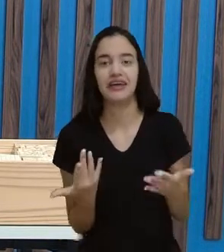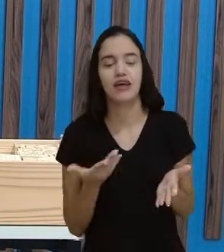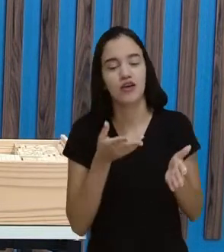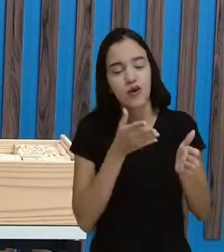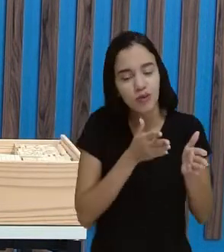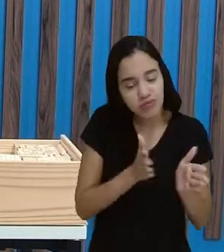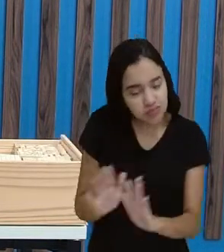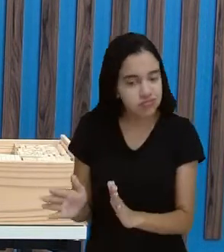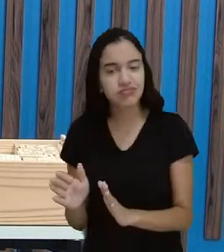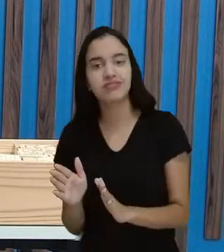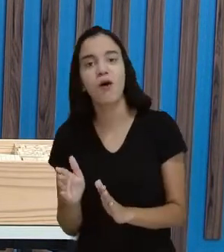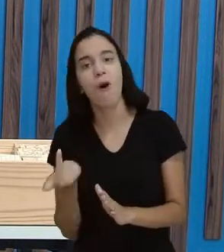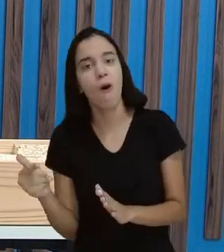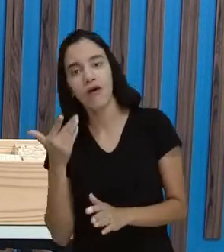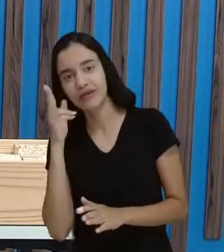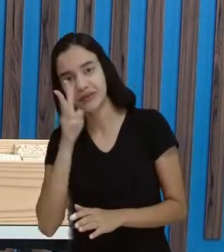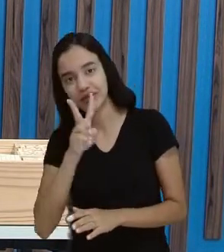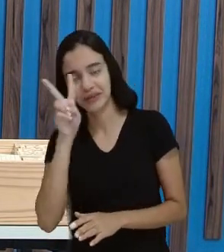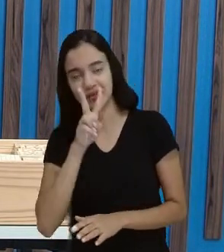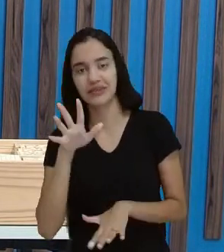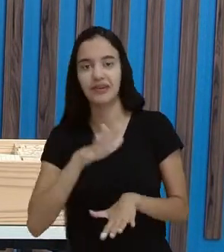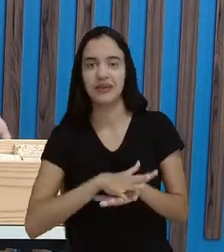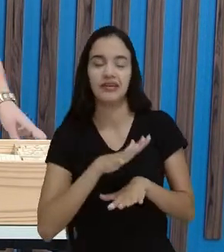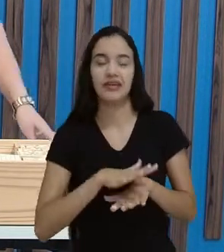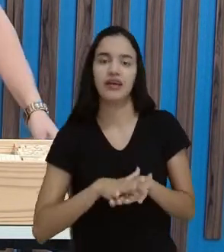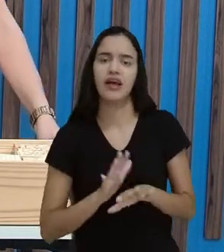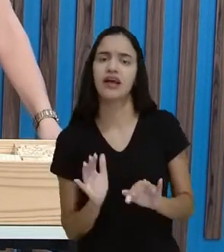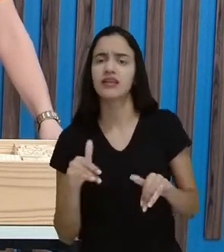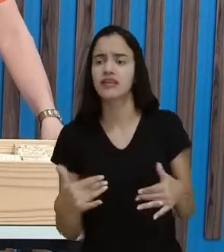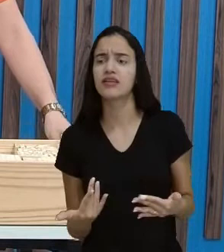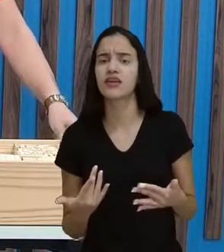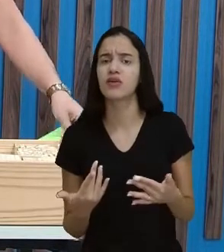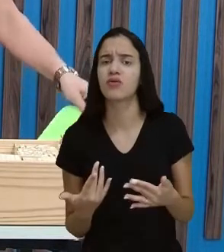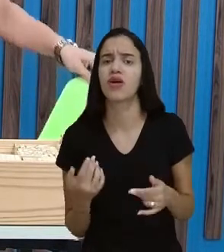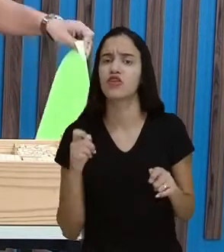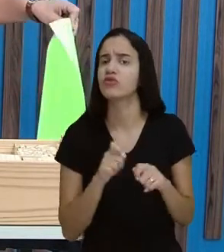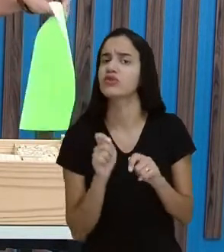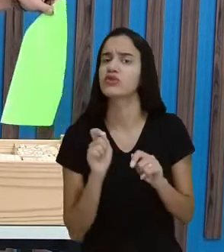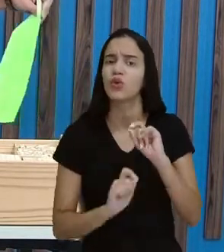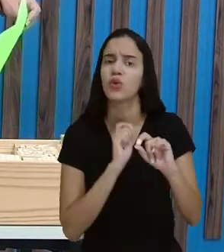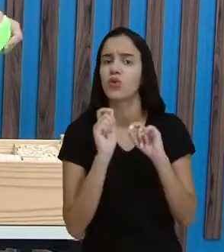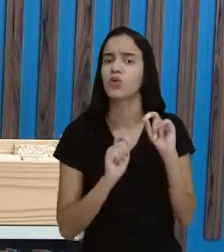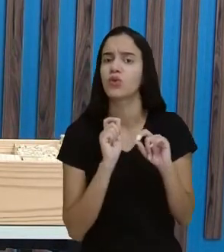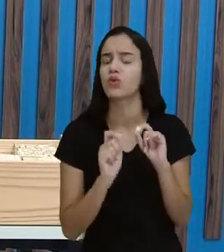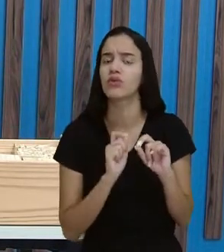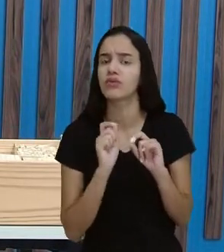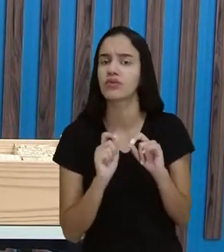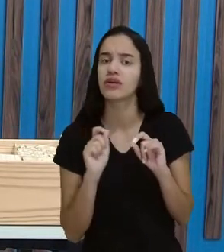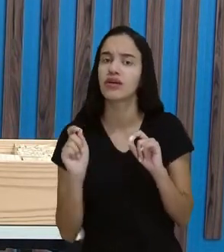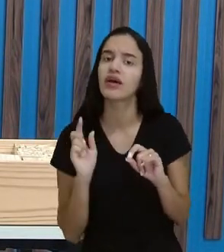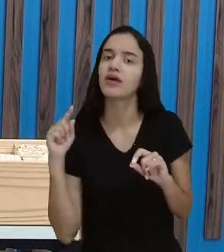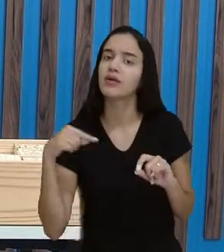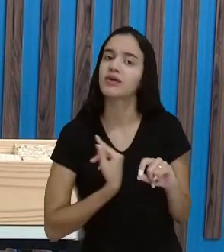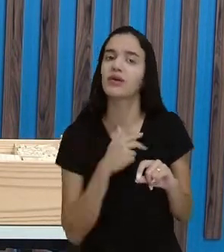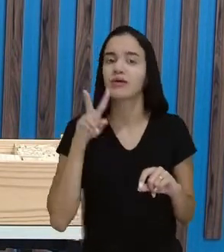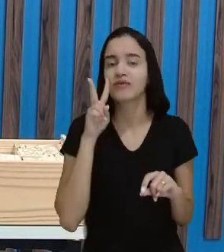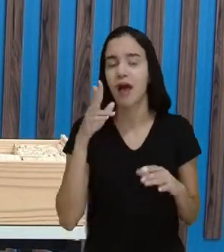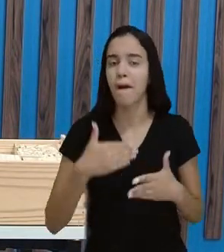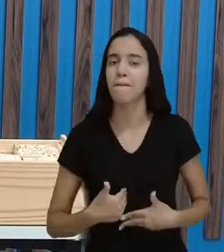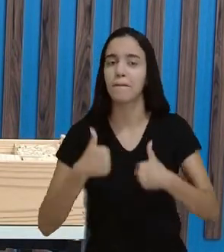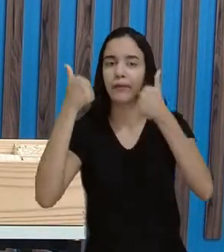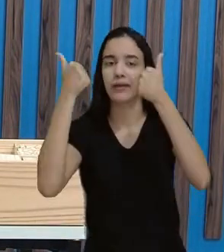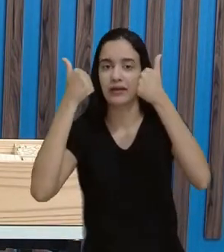para outra historinha matemática. Então, aí o que eu fiz aqui para a gente poder visualizar